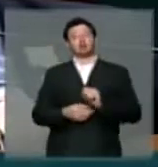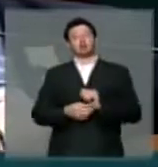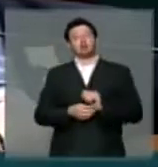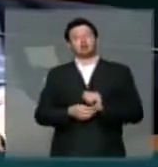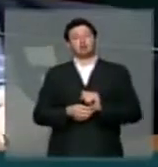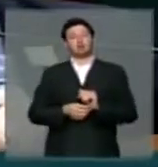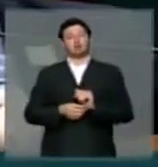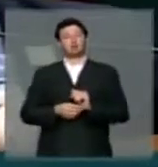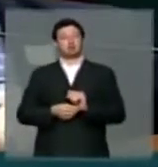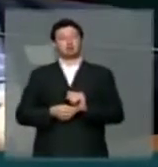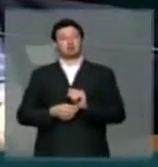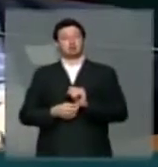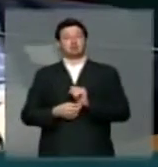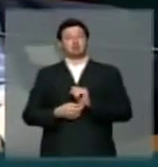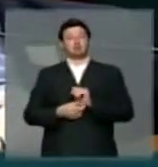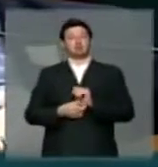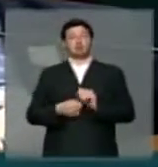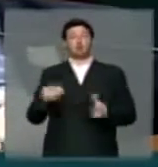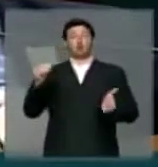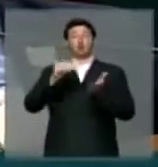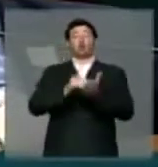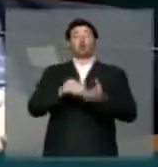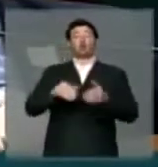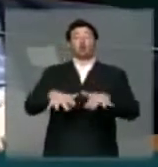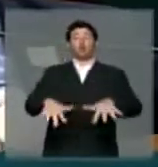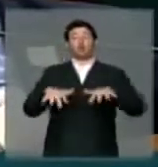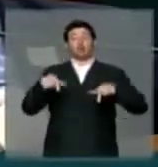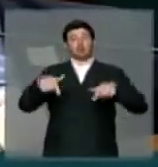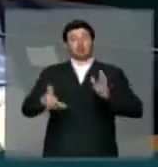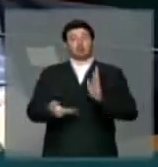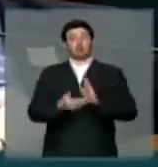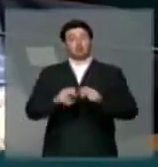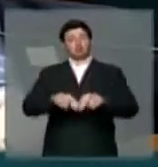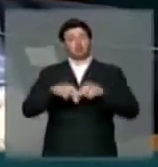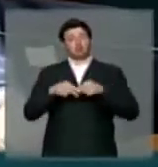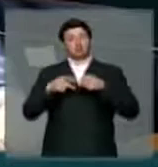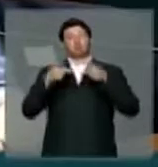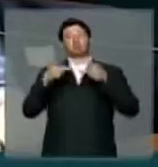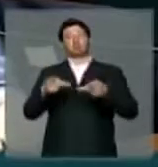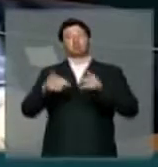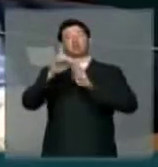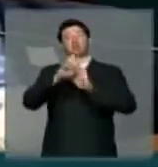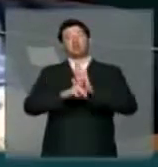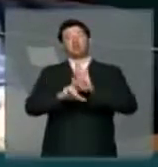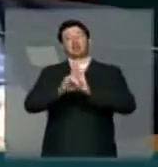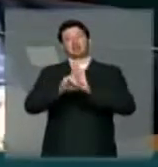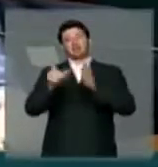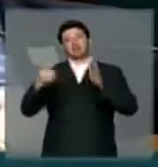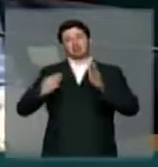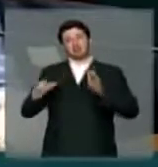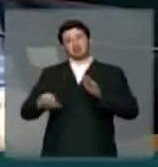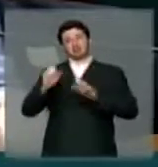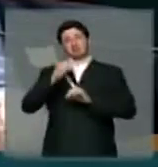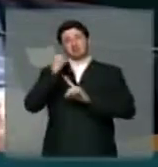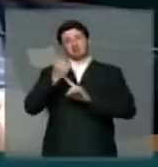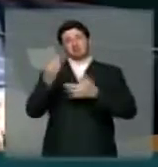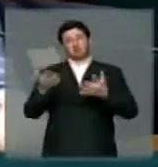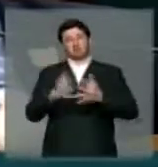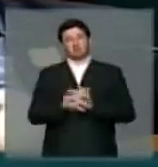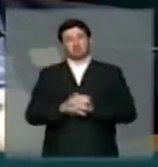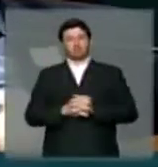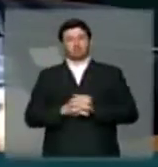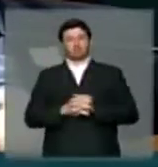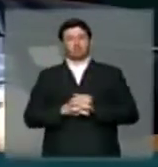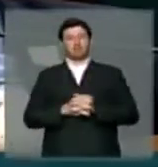se instalou no plenário dessa casa em torno do projeto de decreto legislativo em